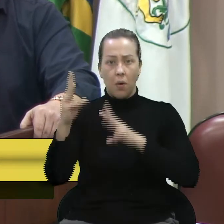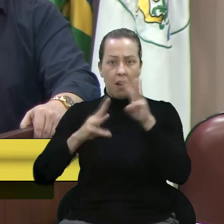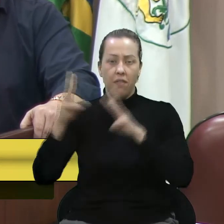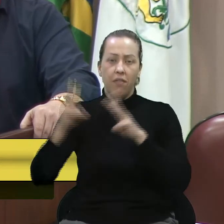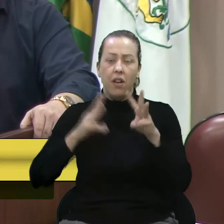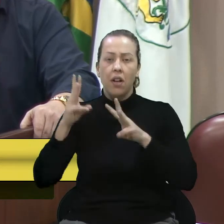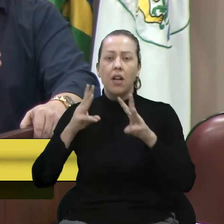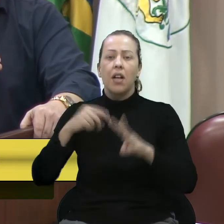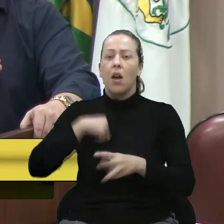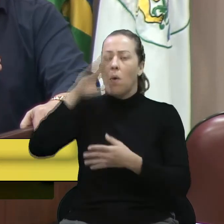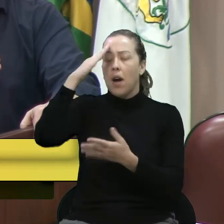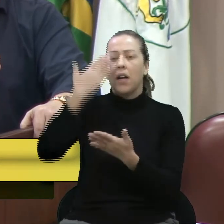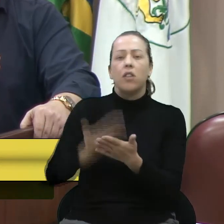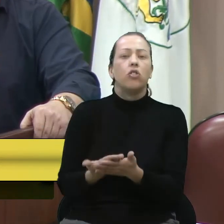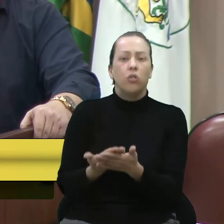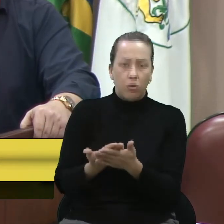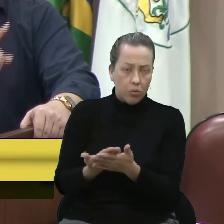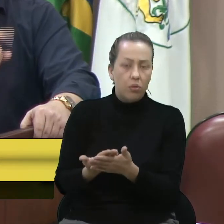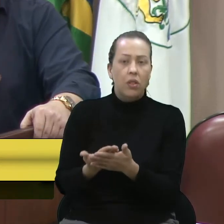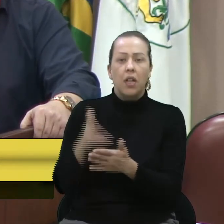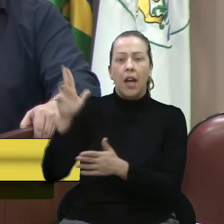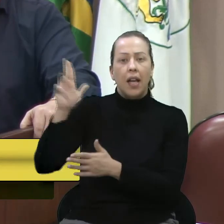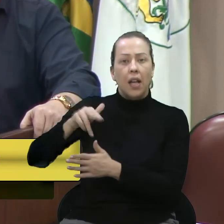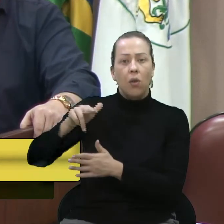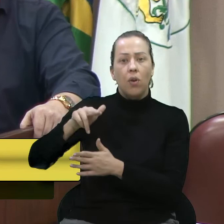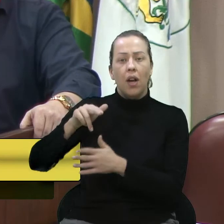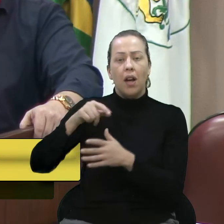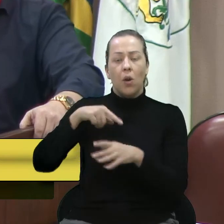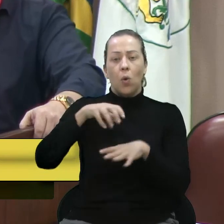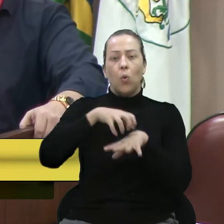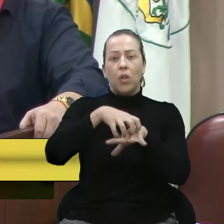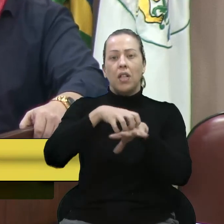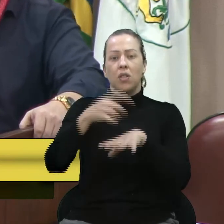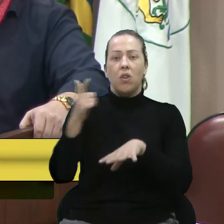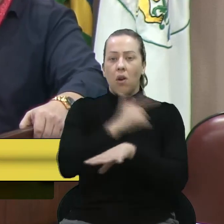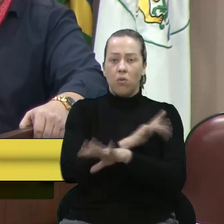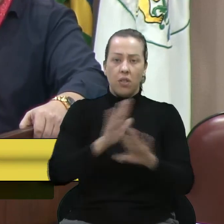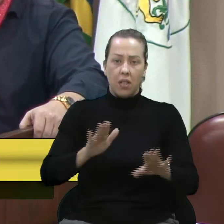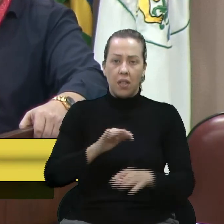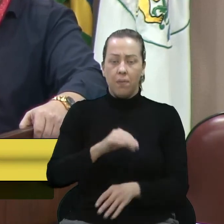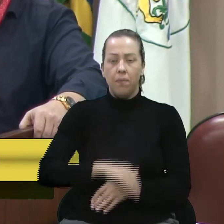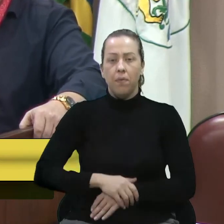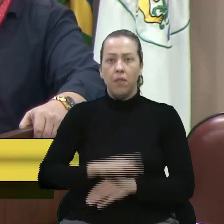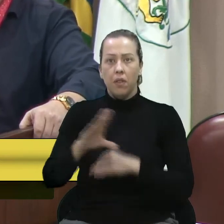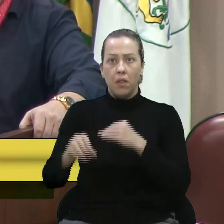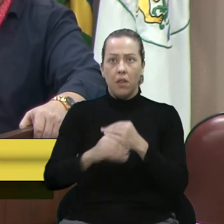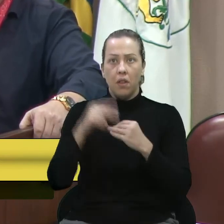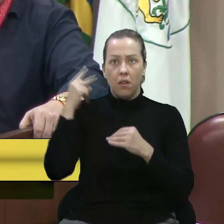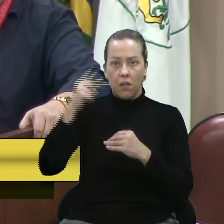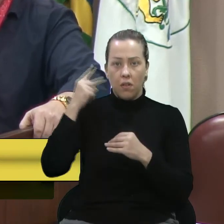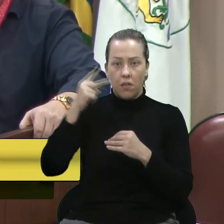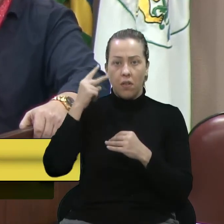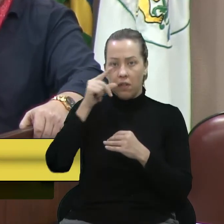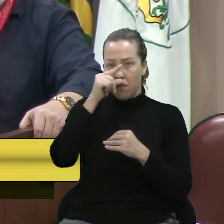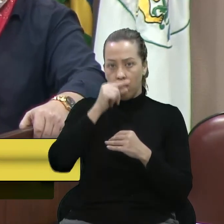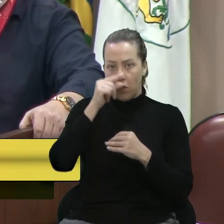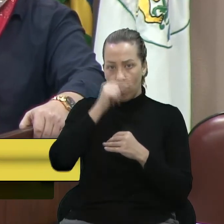vans, tenho certeza que jamais esse trânsito de Caxias iria dar conta. Sua parte, vereador Fantinel, depois